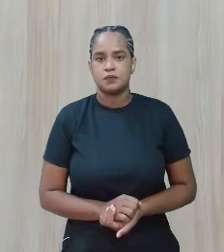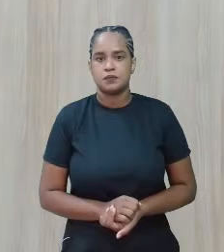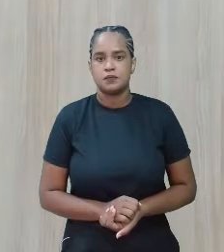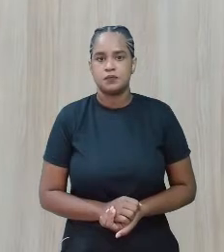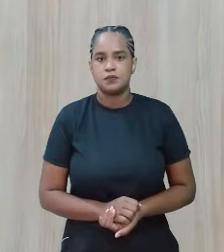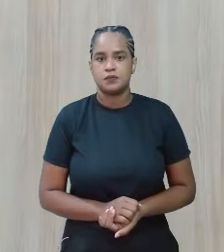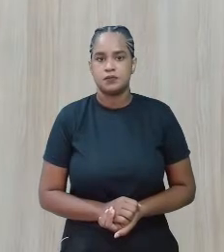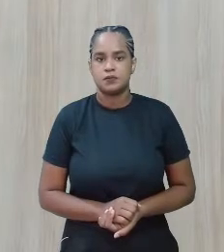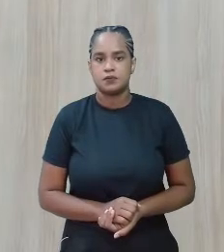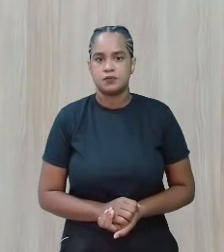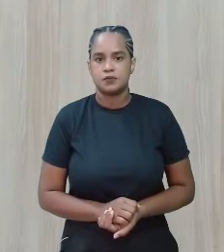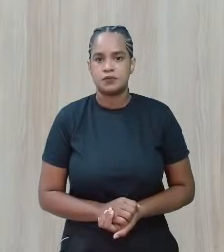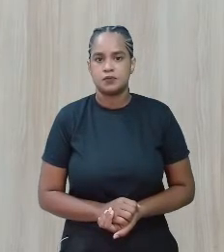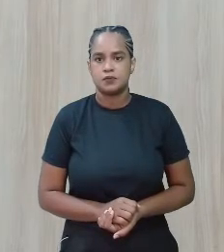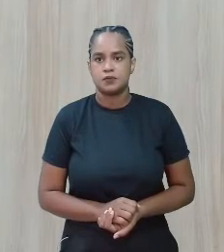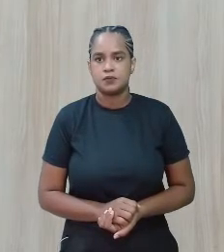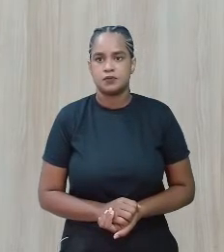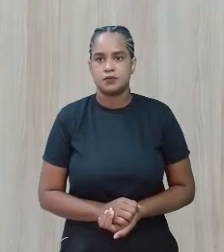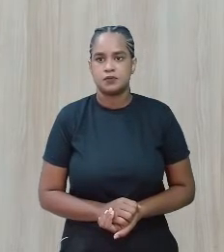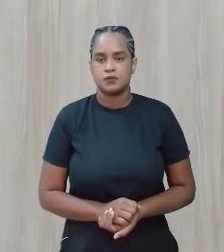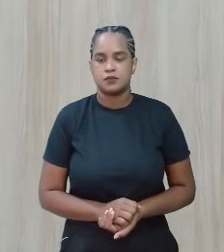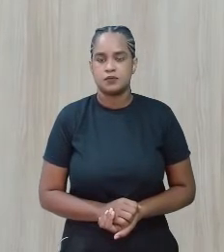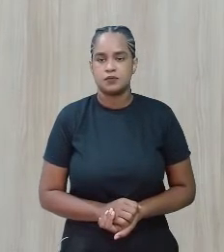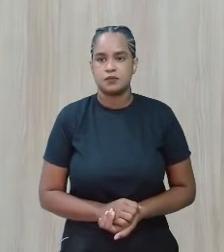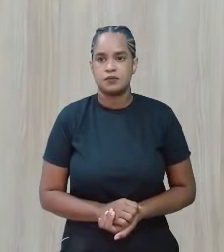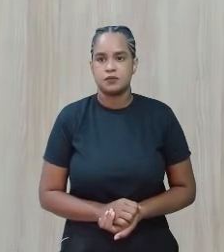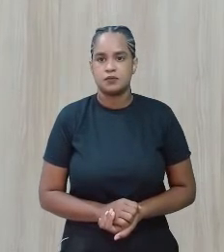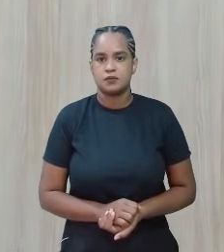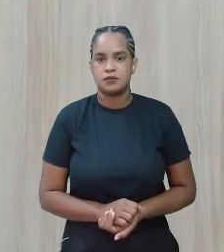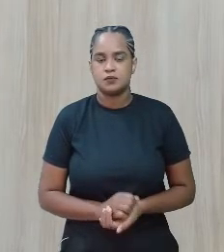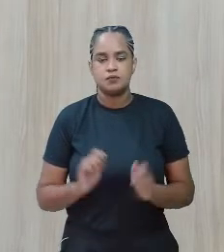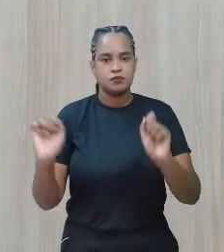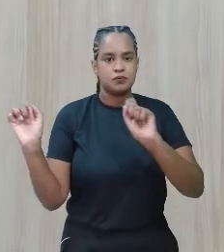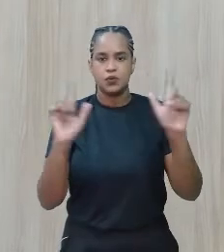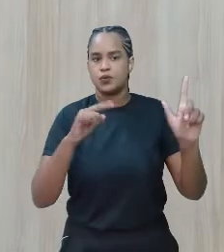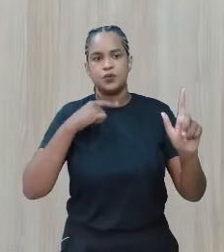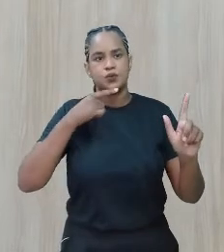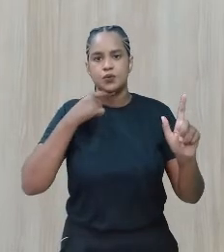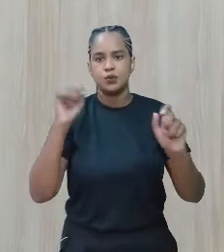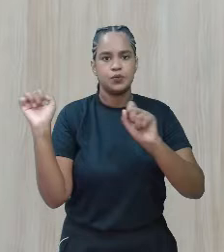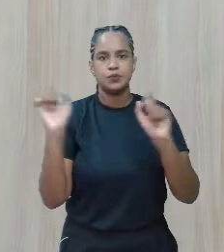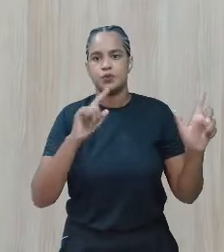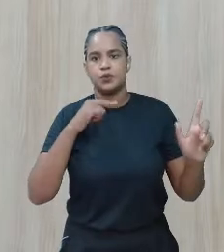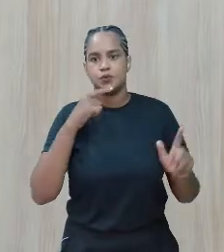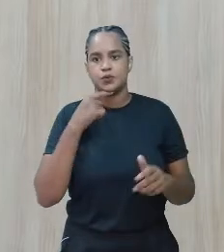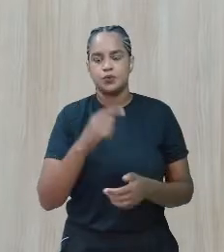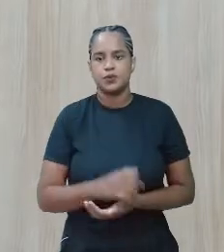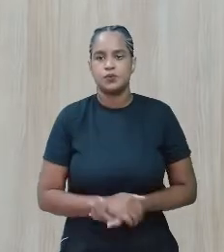com braço. Billy, passa para mim, por favor, não estou conseguindo.